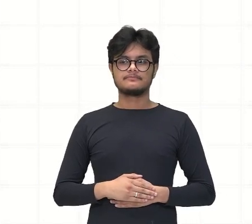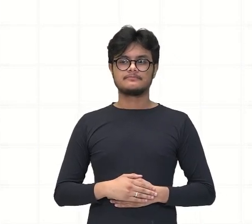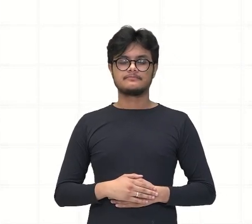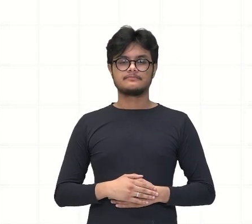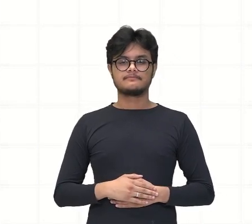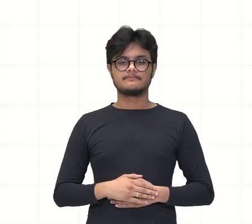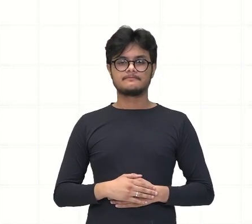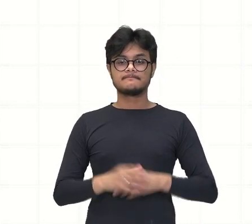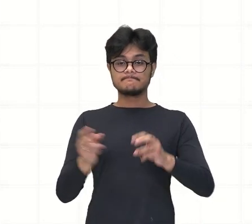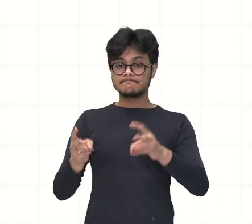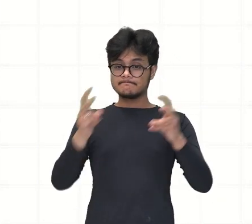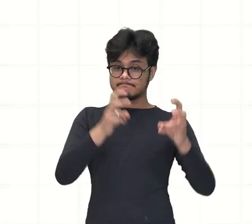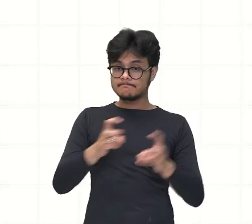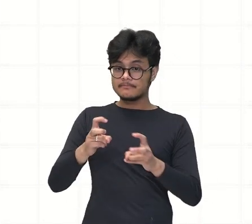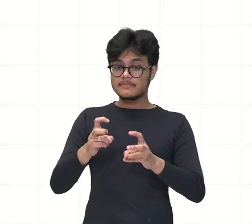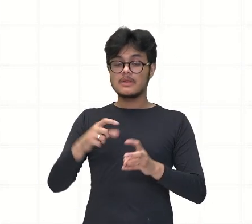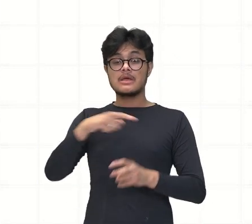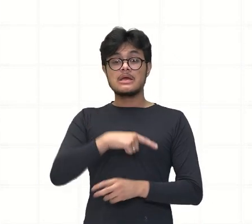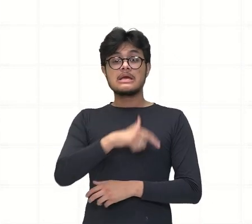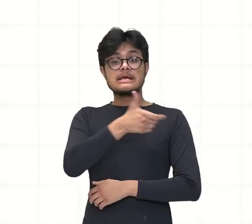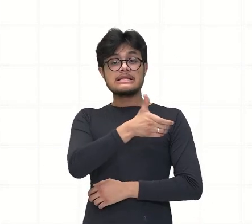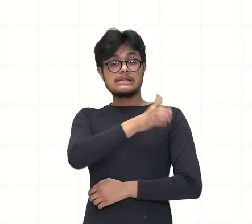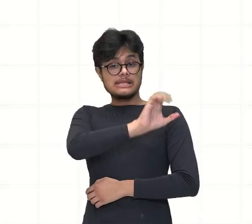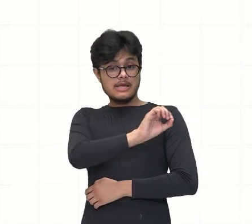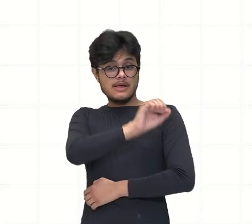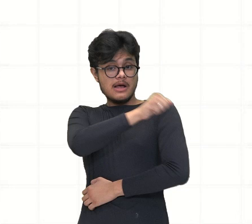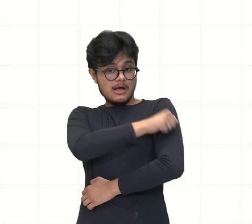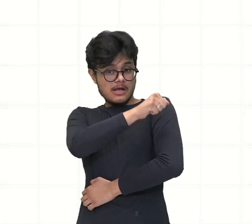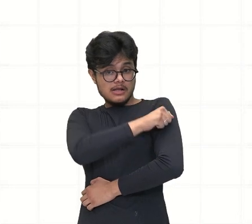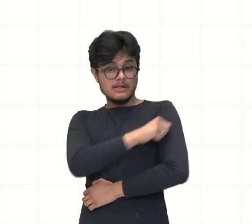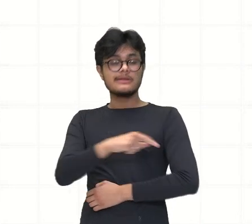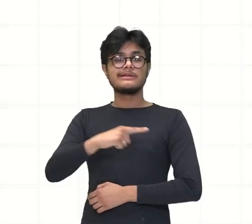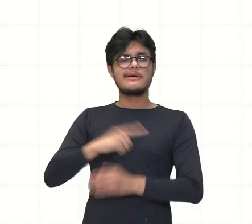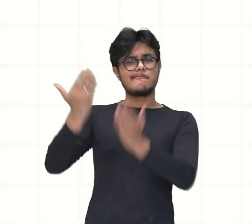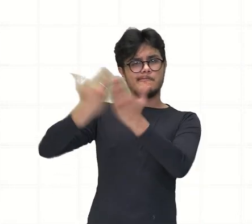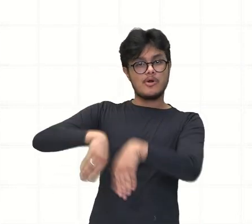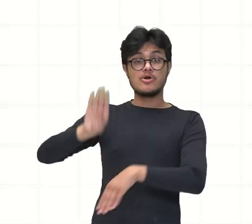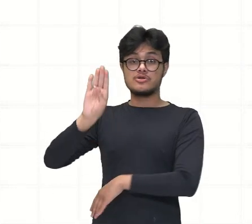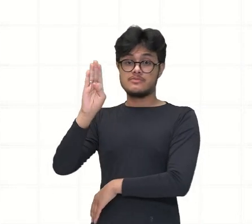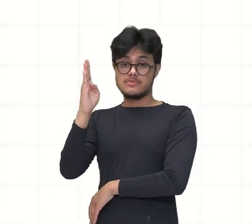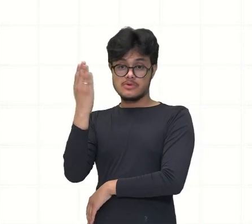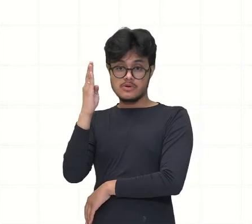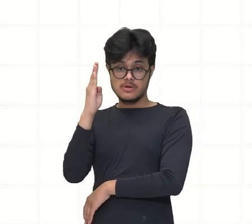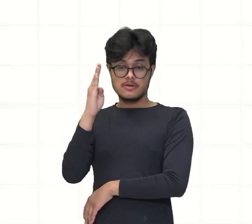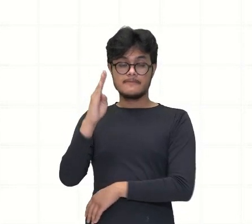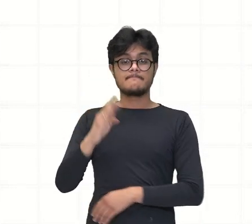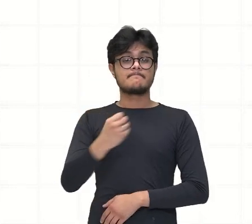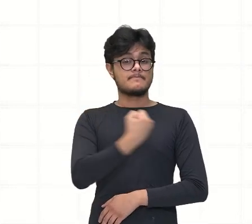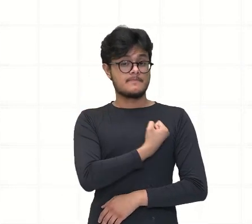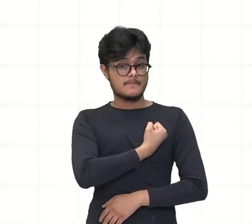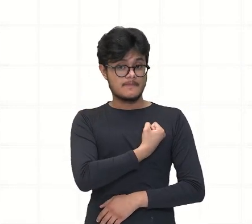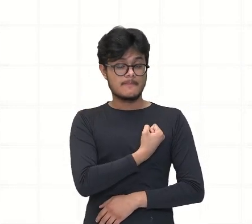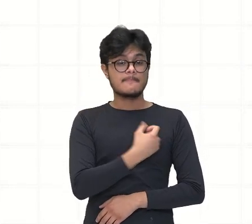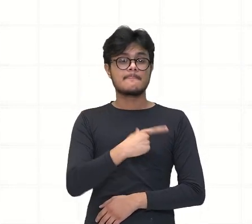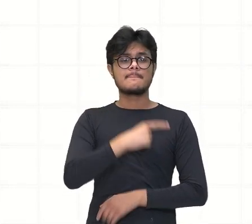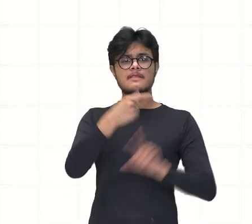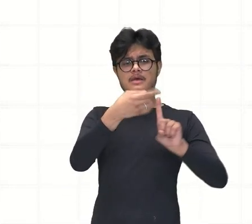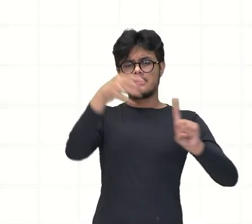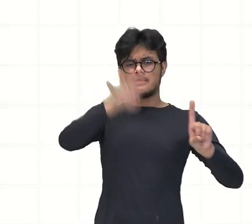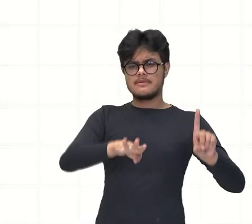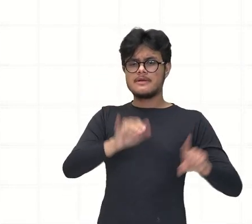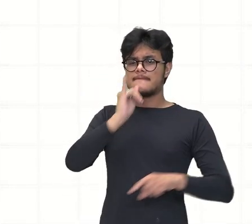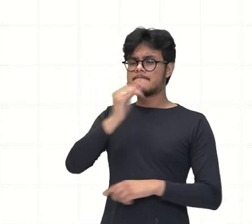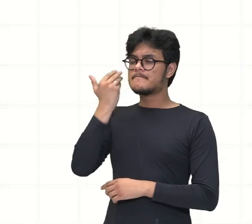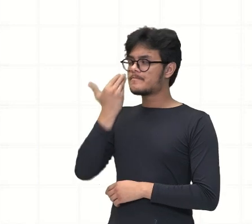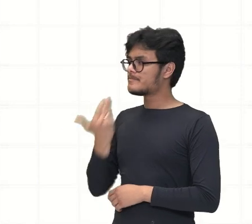10 alunos de uma turma tiveram em uma prova de biologia foram transcritas na tabela seguinte.